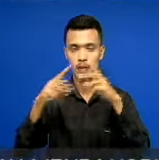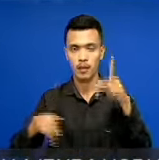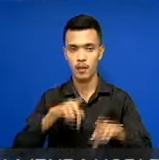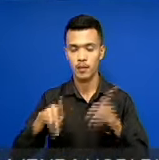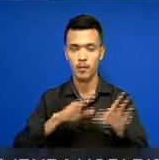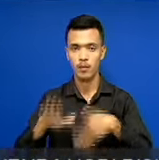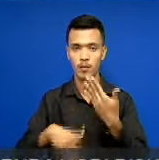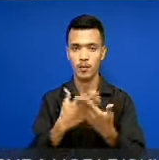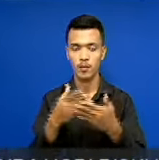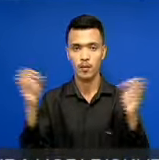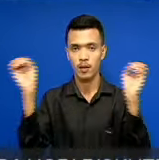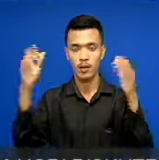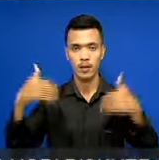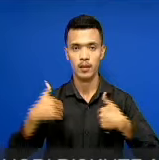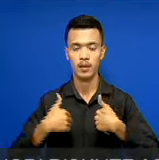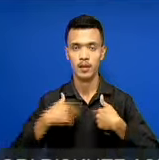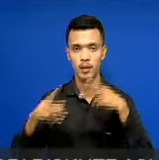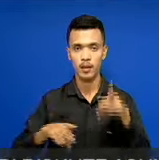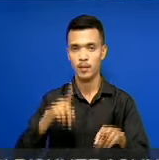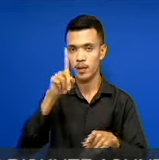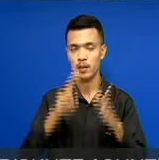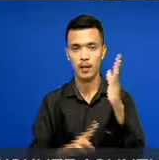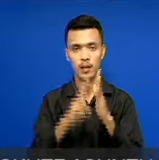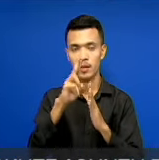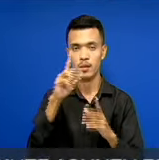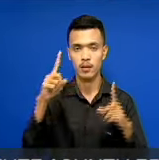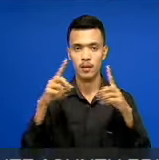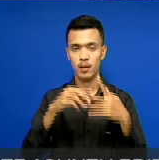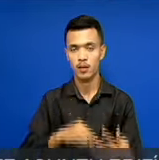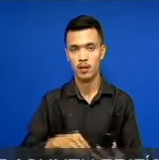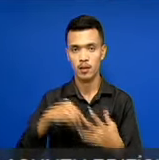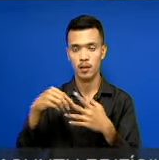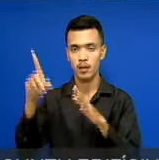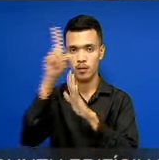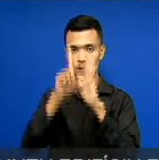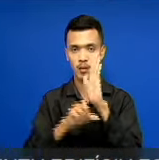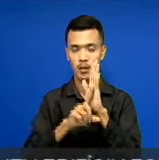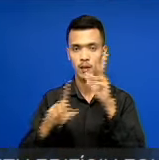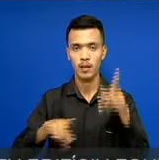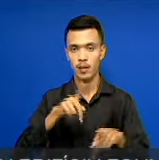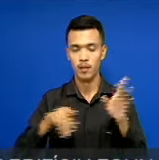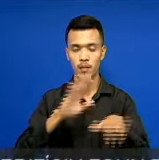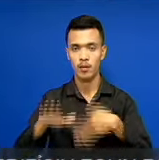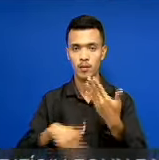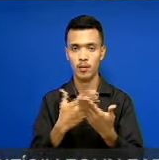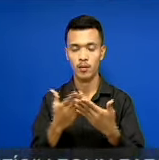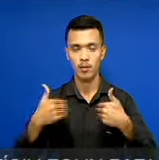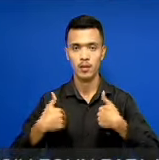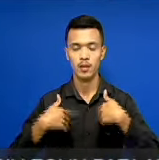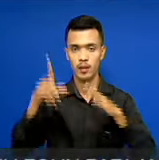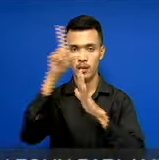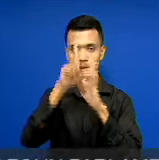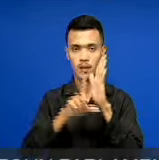Iha Ema Ida Mag Asliu Iha Lei. Lei ne vale Bae Mahotu, né? Tanto Ema Hototo Iha Lei Neopos. La Iha PNTL